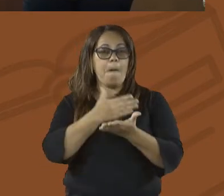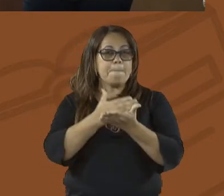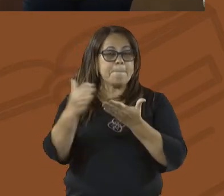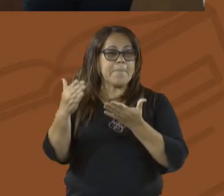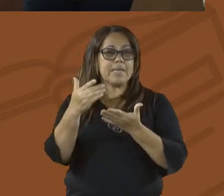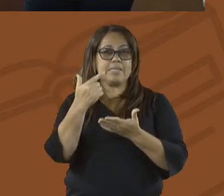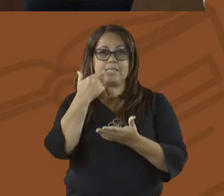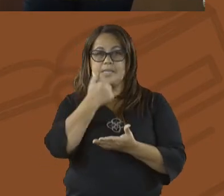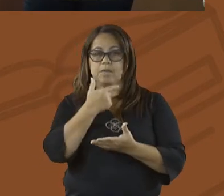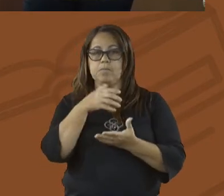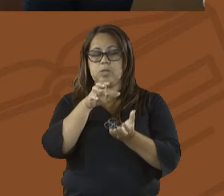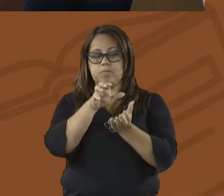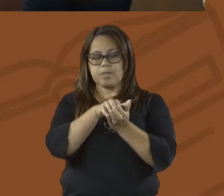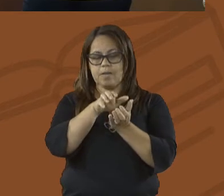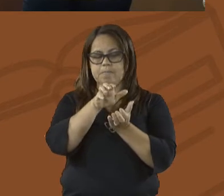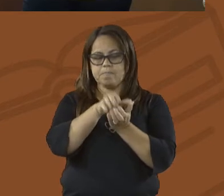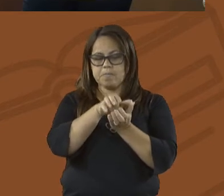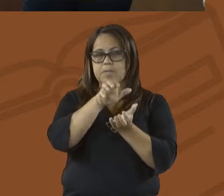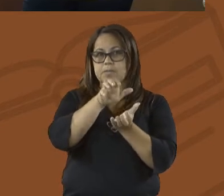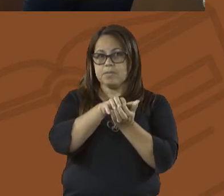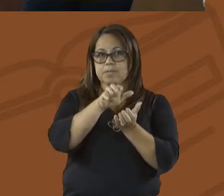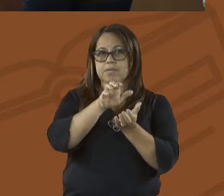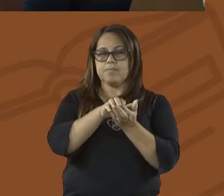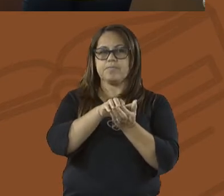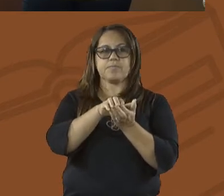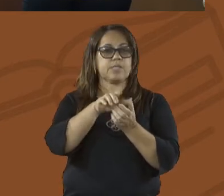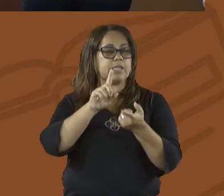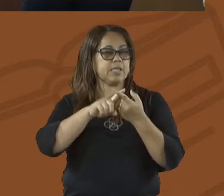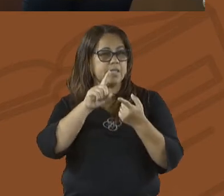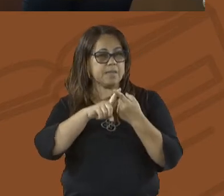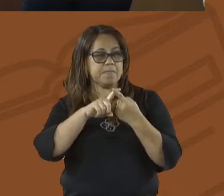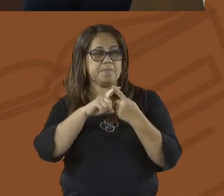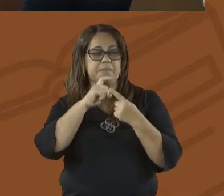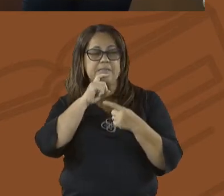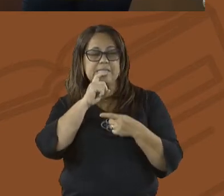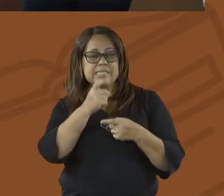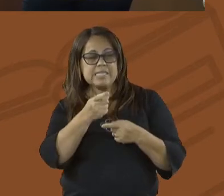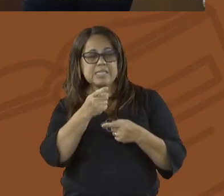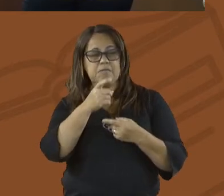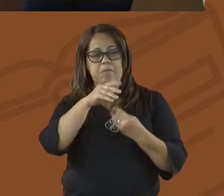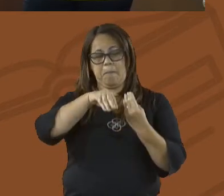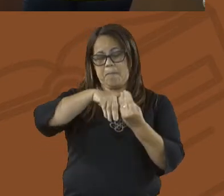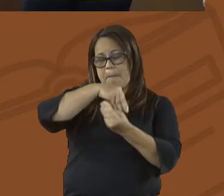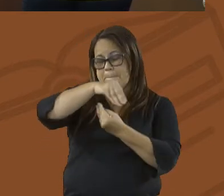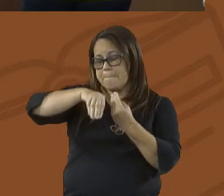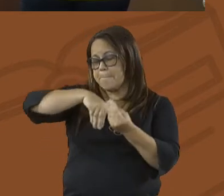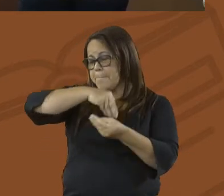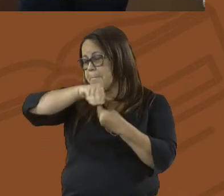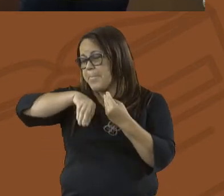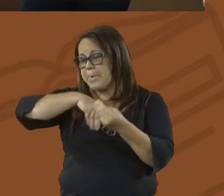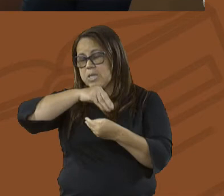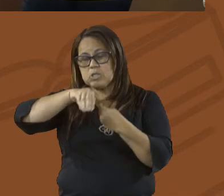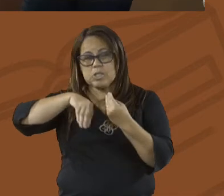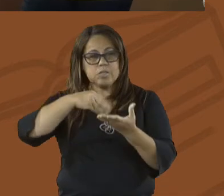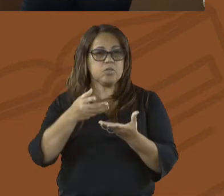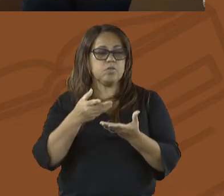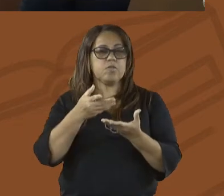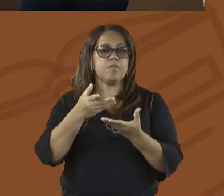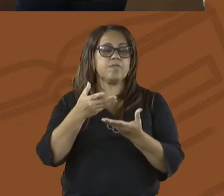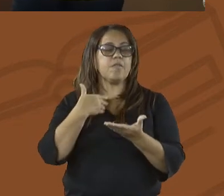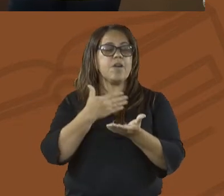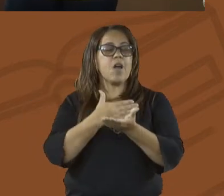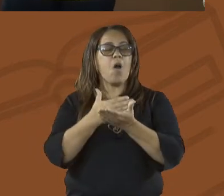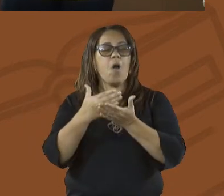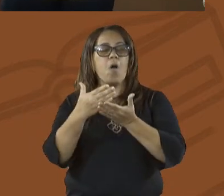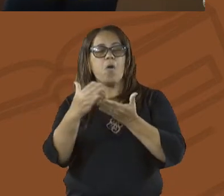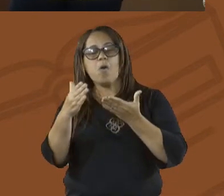né? Nossos dentes vão triturar, a saliva vai ser misturada lá, vai ser a substância que vai misturar e já vai começar a